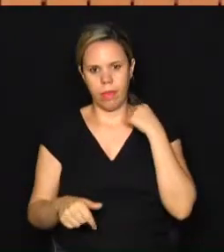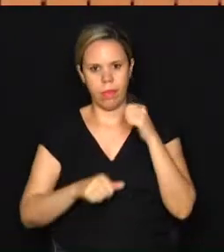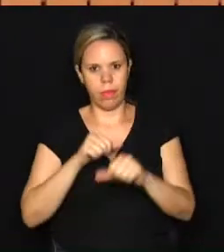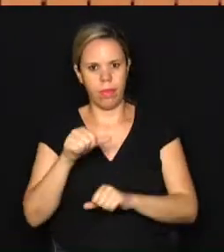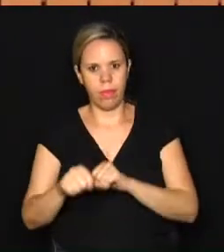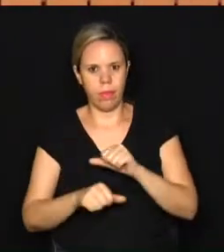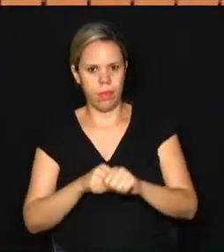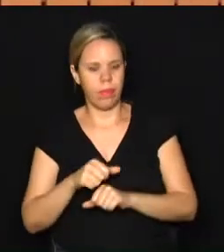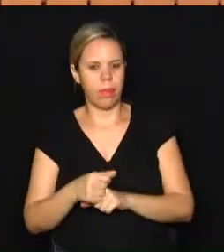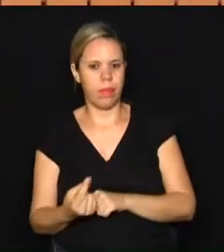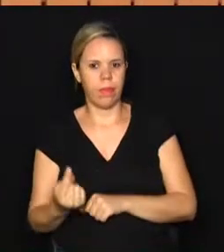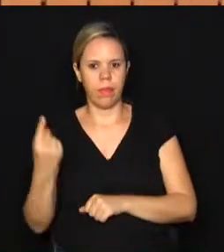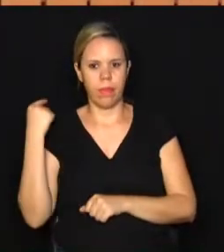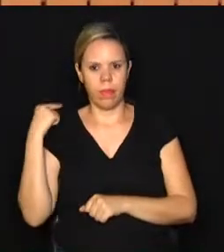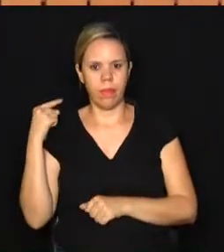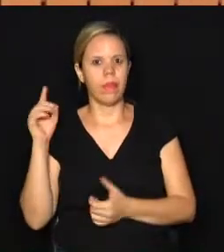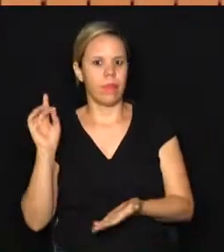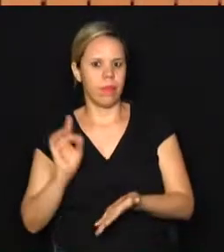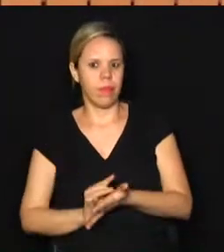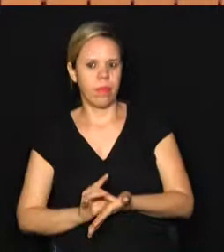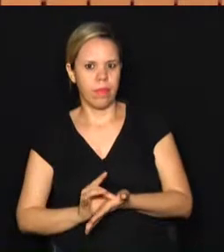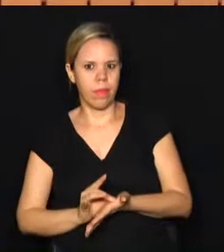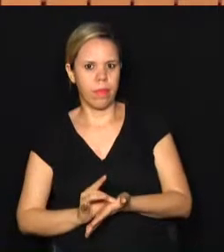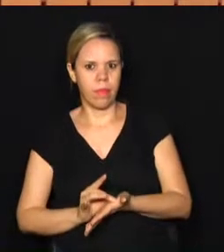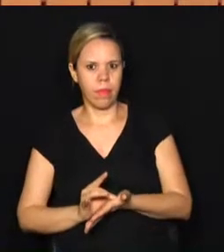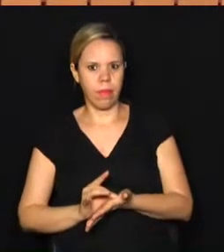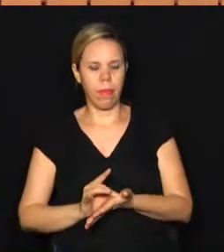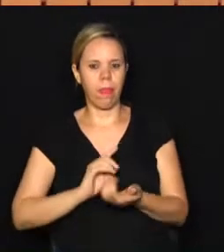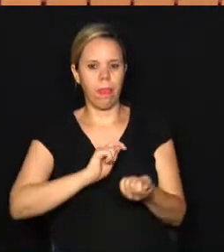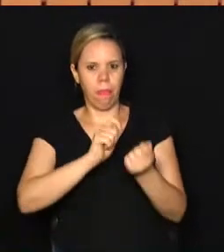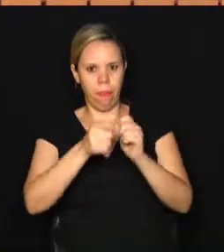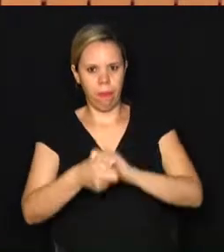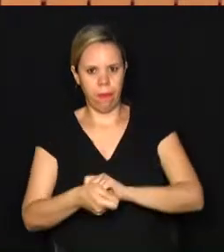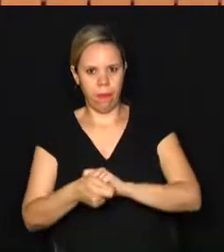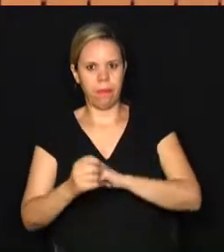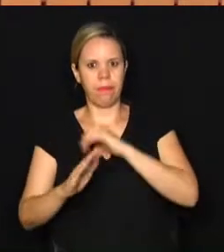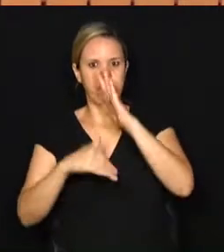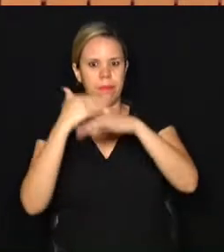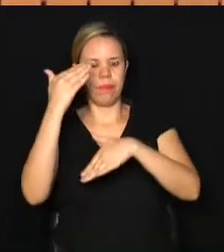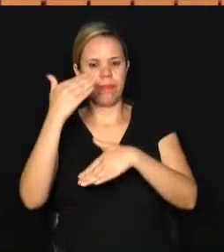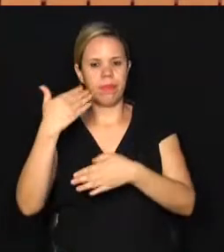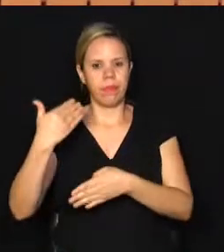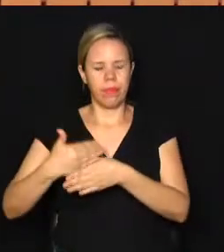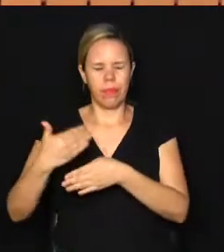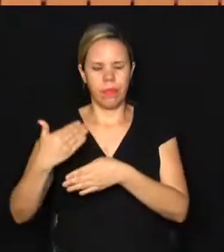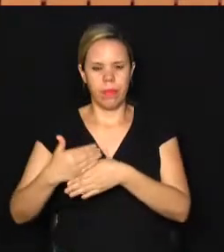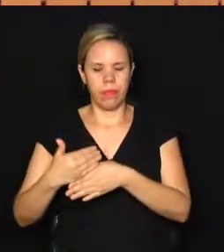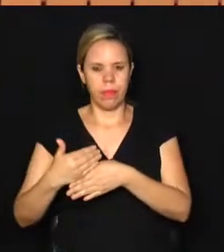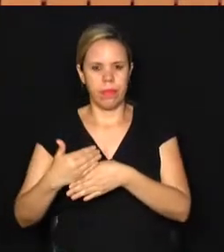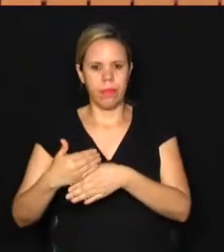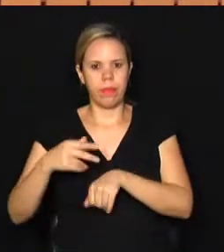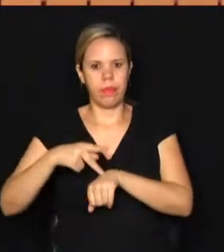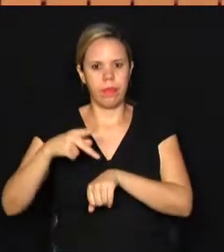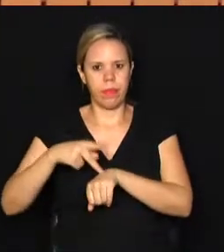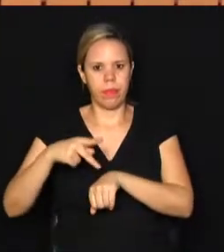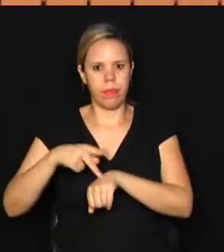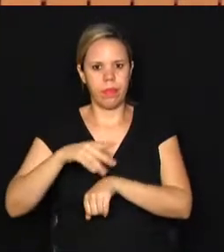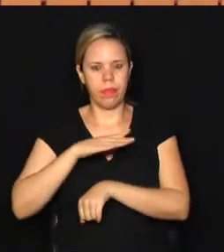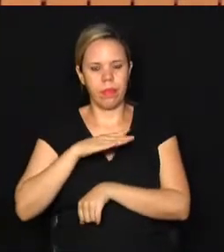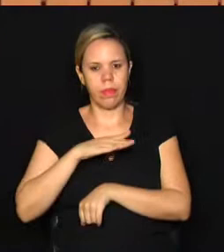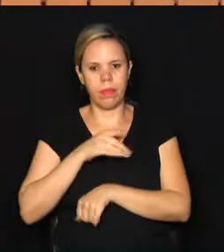mudança era exatamente a adequação para a construção da barragem de Pedreira, lá no Rio